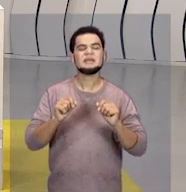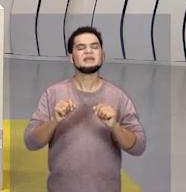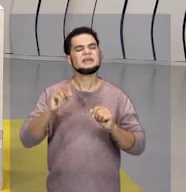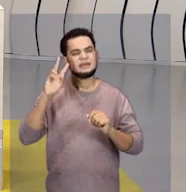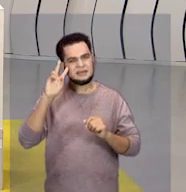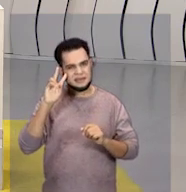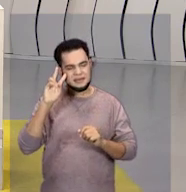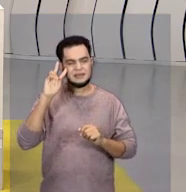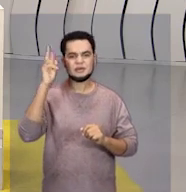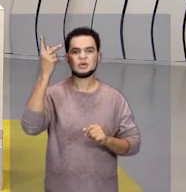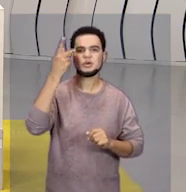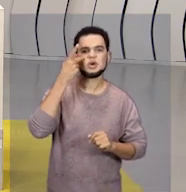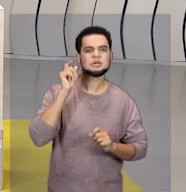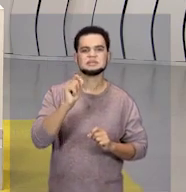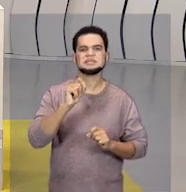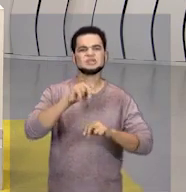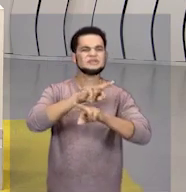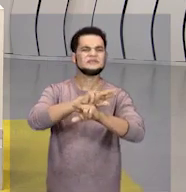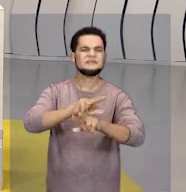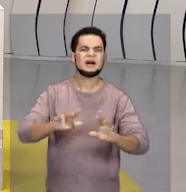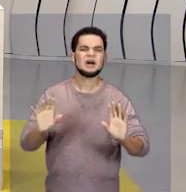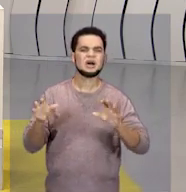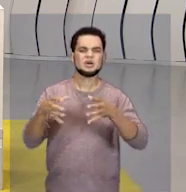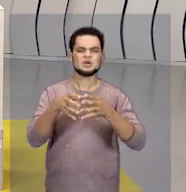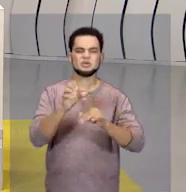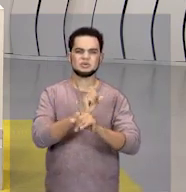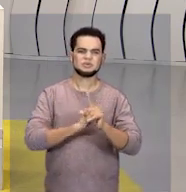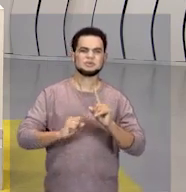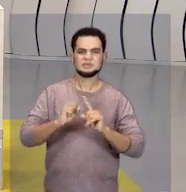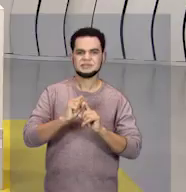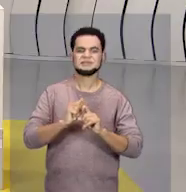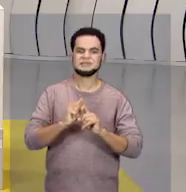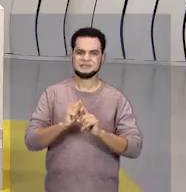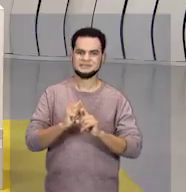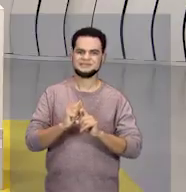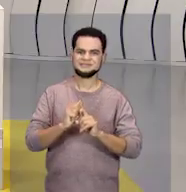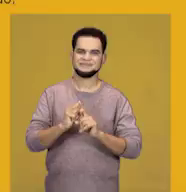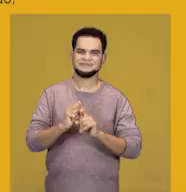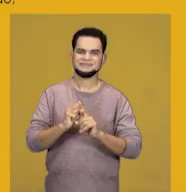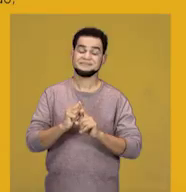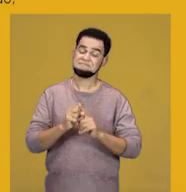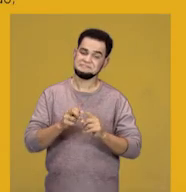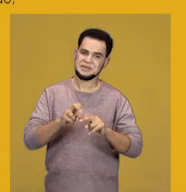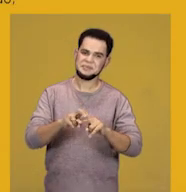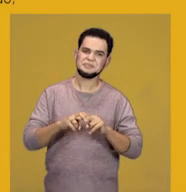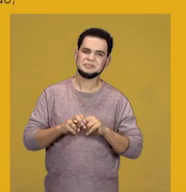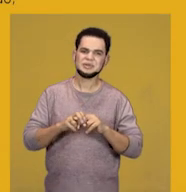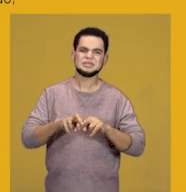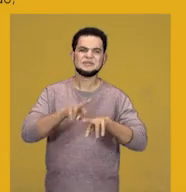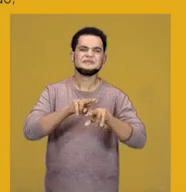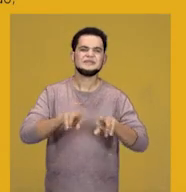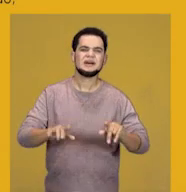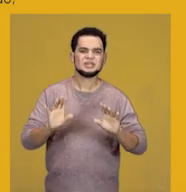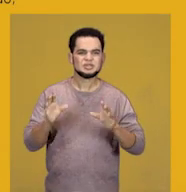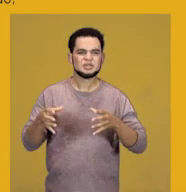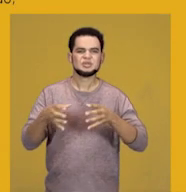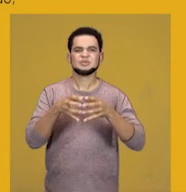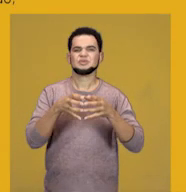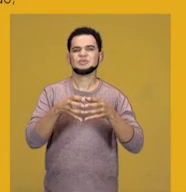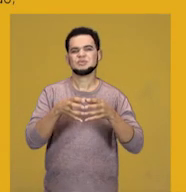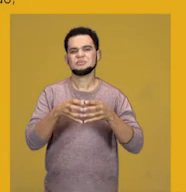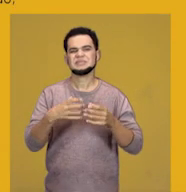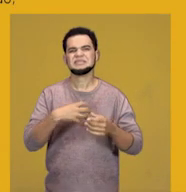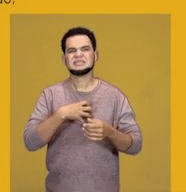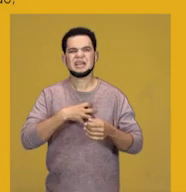também de vários grupos sociais no exercício da cidadania. Nesse sentido, vários grupos, sentindo-se excluídos